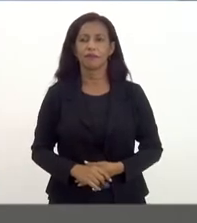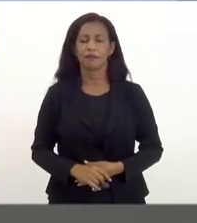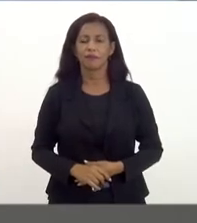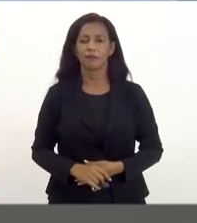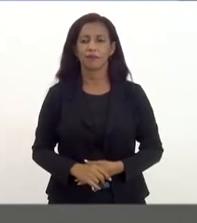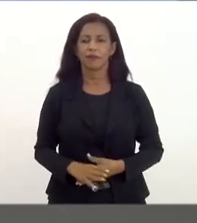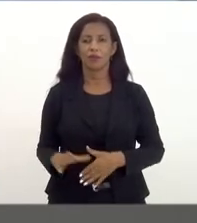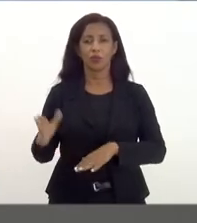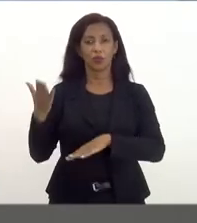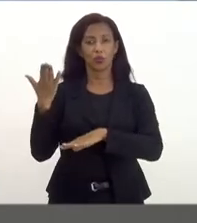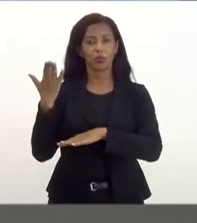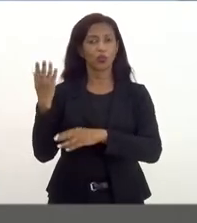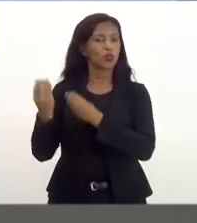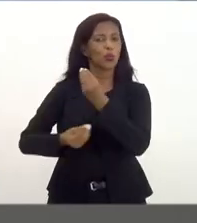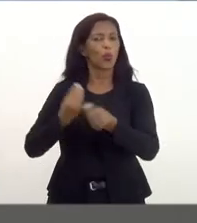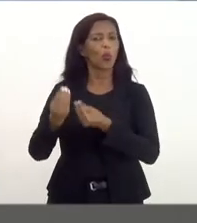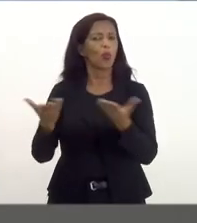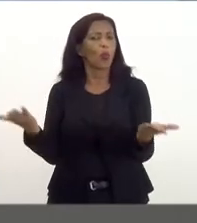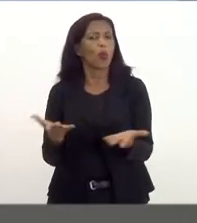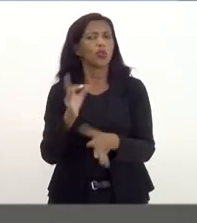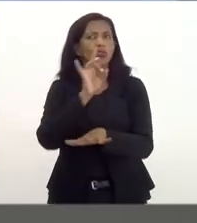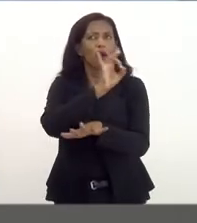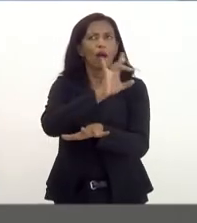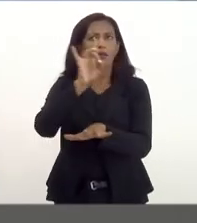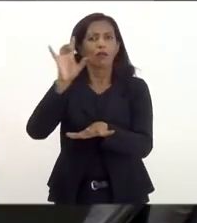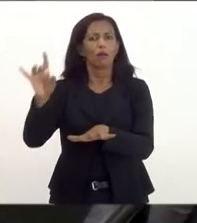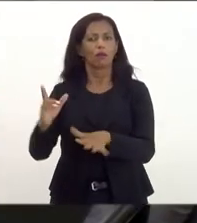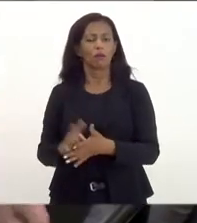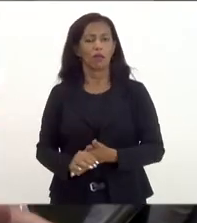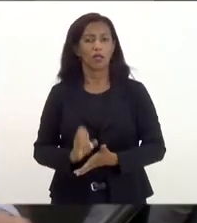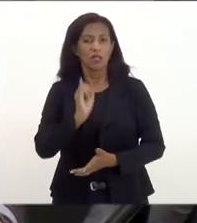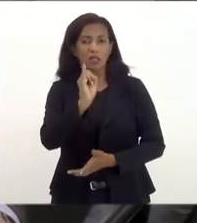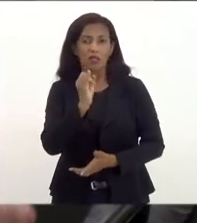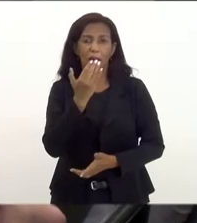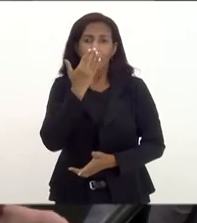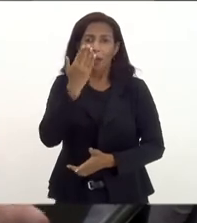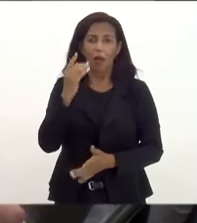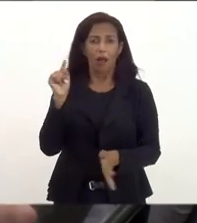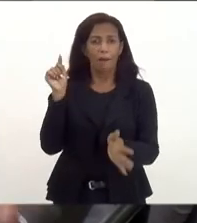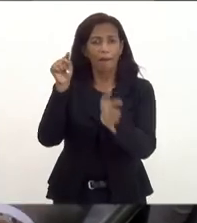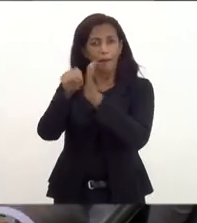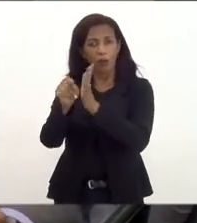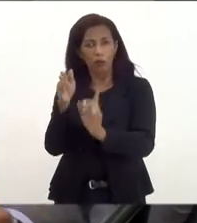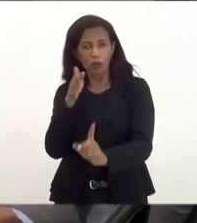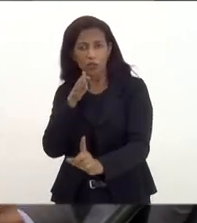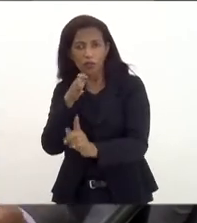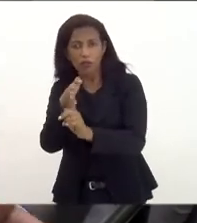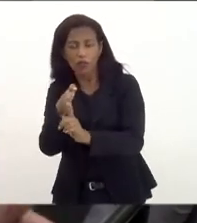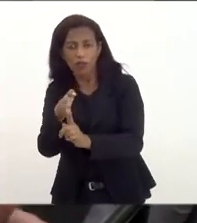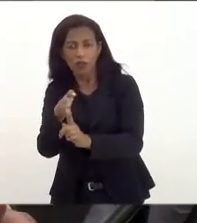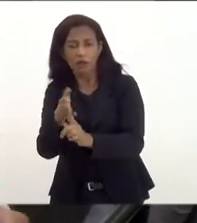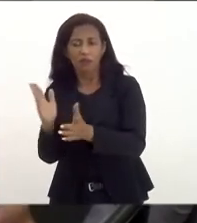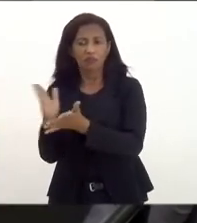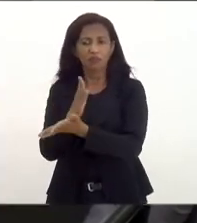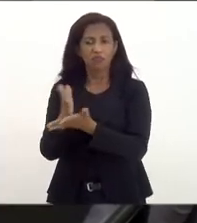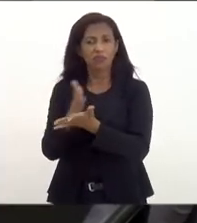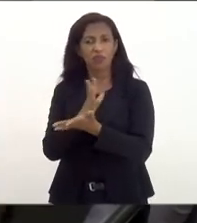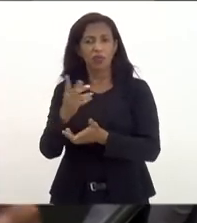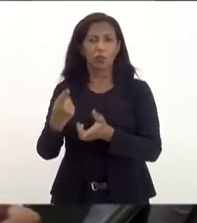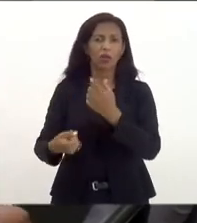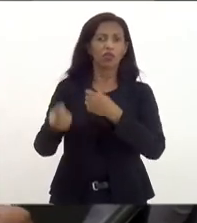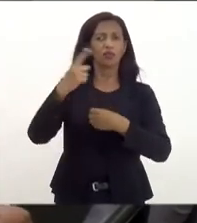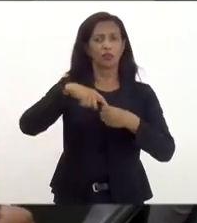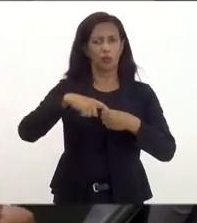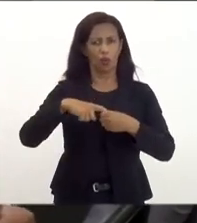estado do estádio de cada uma delas e se houve algum tipo de pergunta mais específica de alguma delas a gente